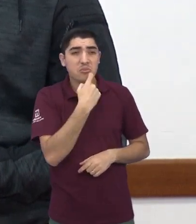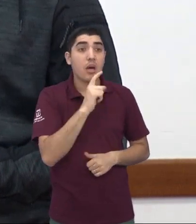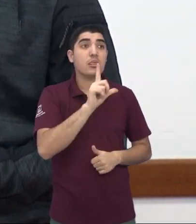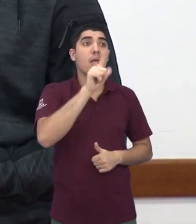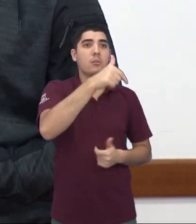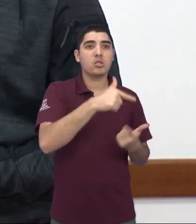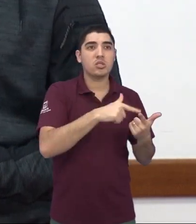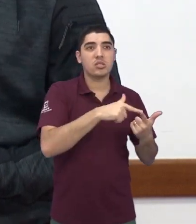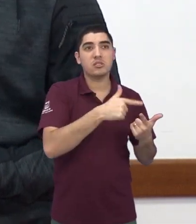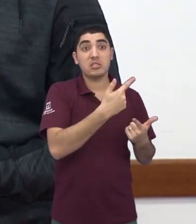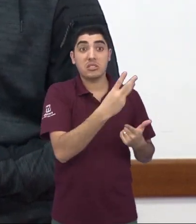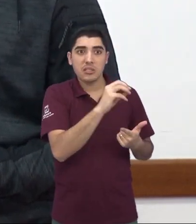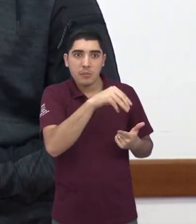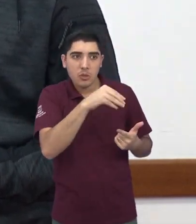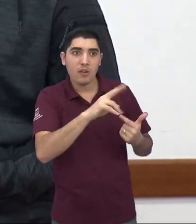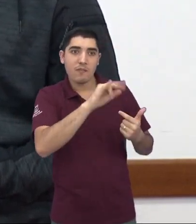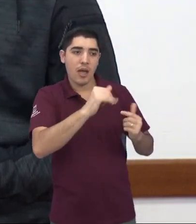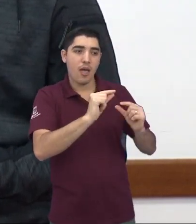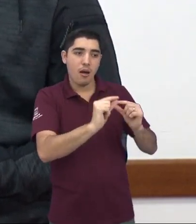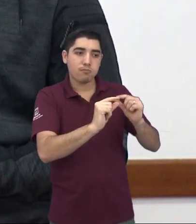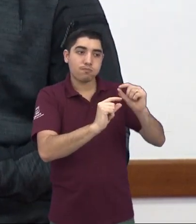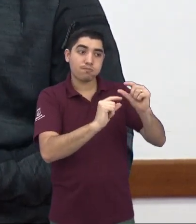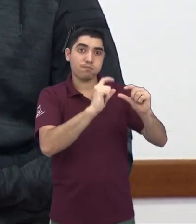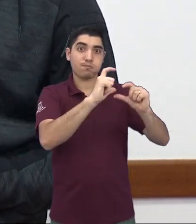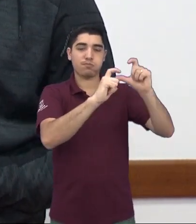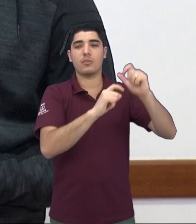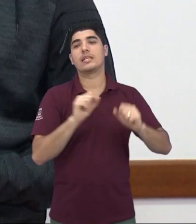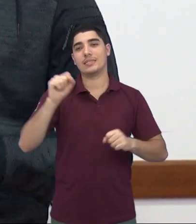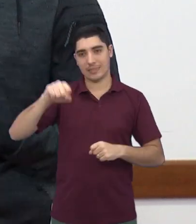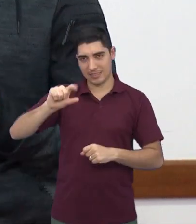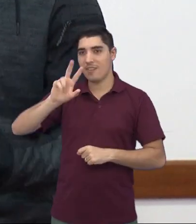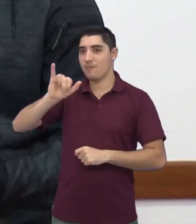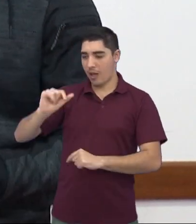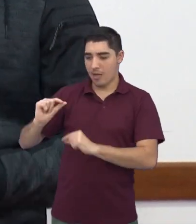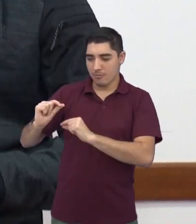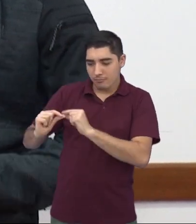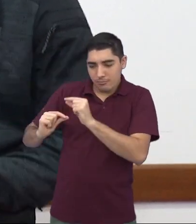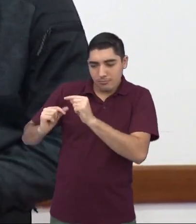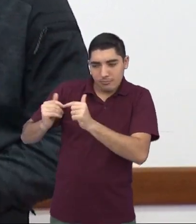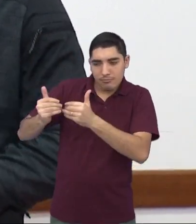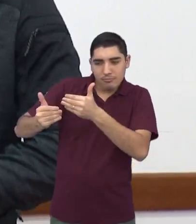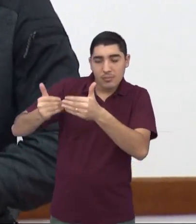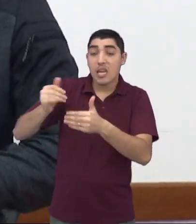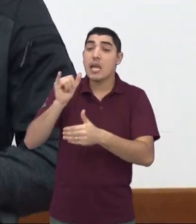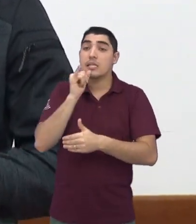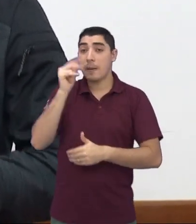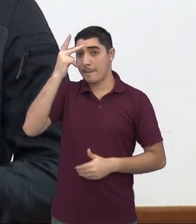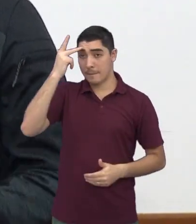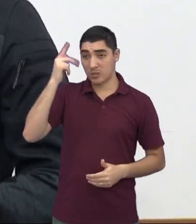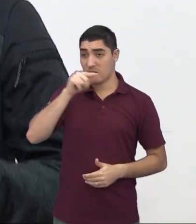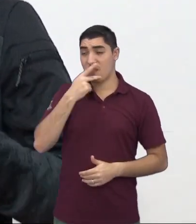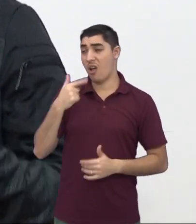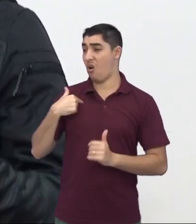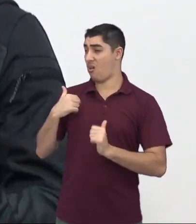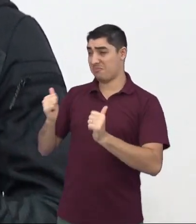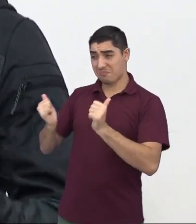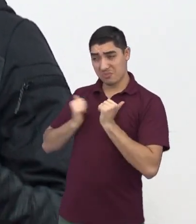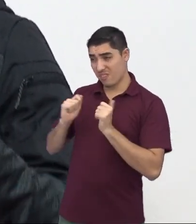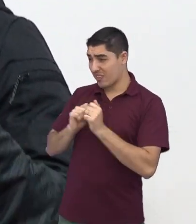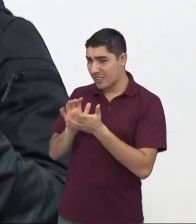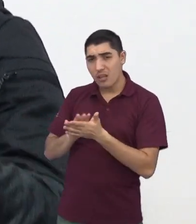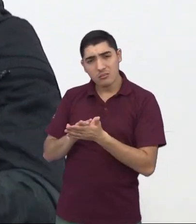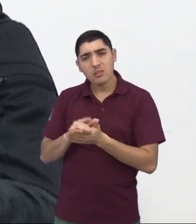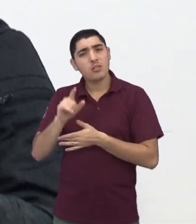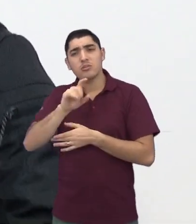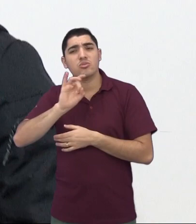depois ao longo do tempo vai aumentando, né, 30 minutos. Isso é gradativo. Se uma pessoa lá, Wesley, eu sou sedentária, o que eu posso